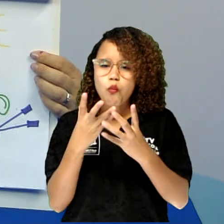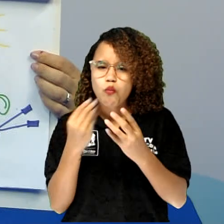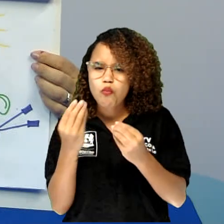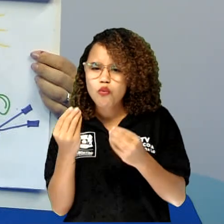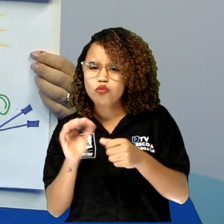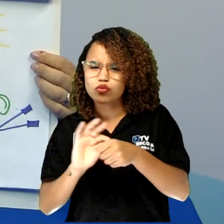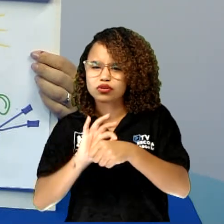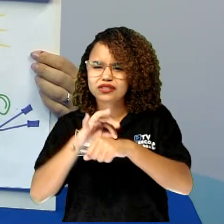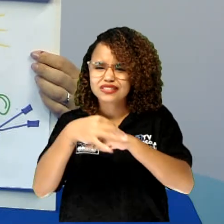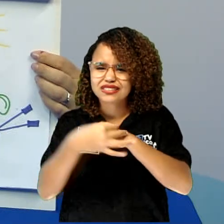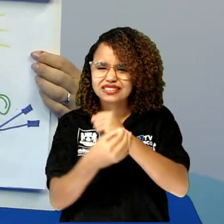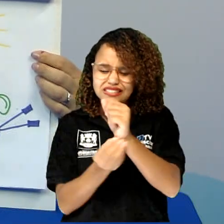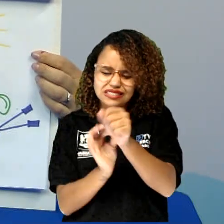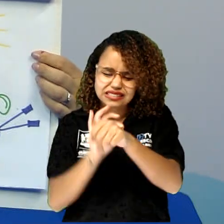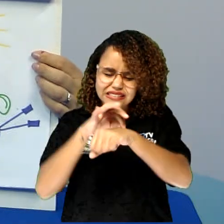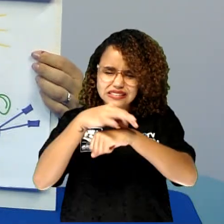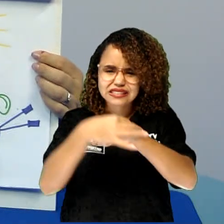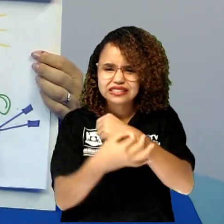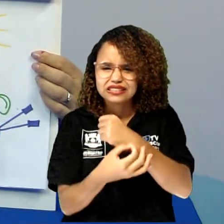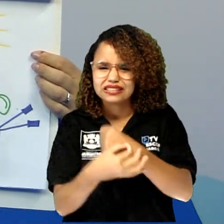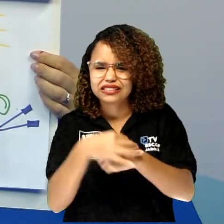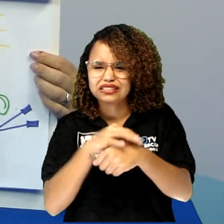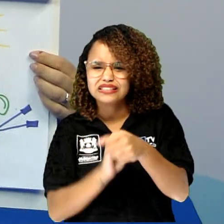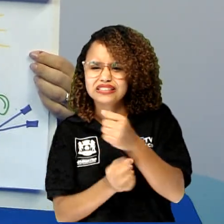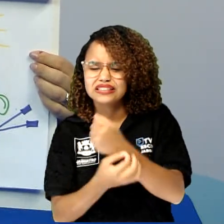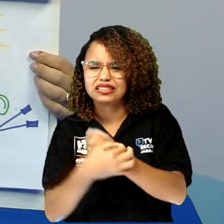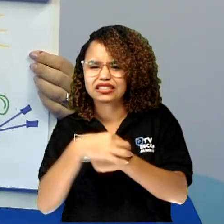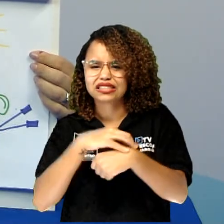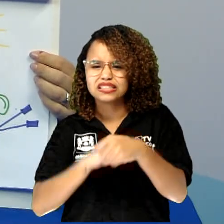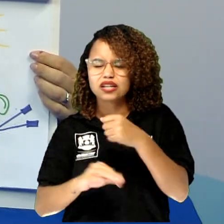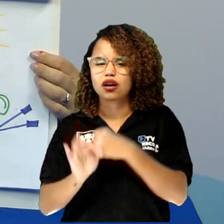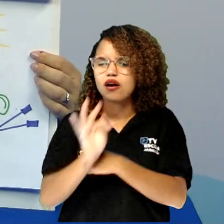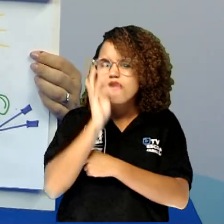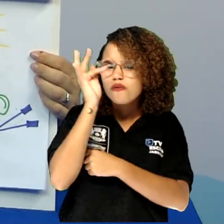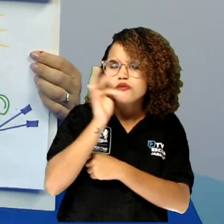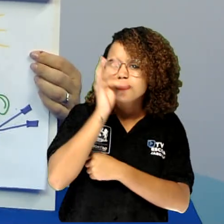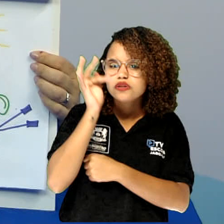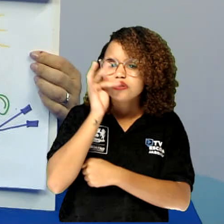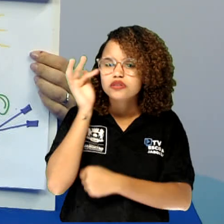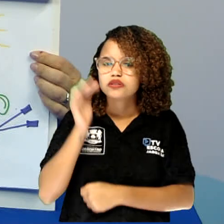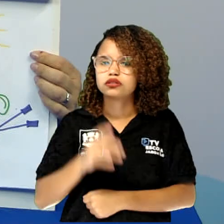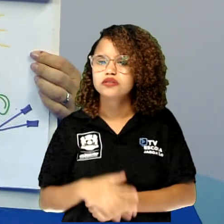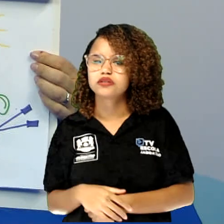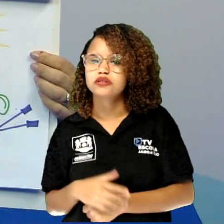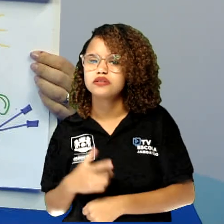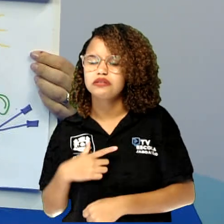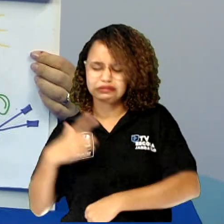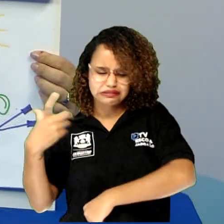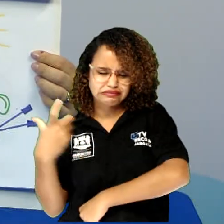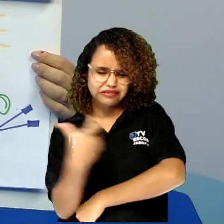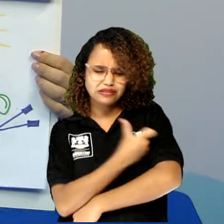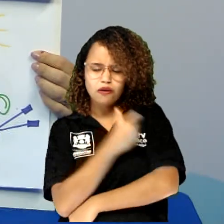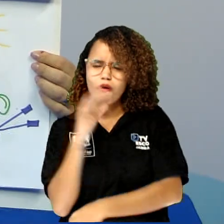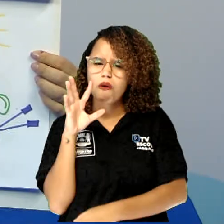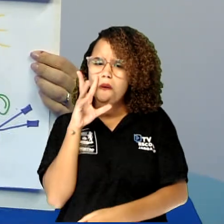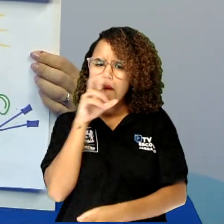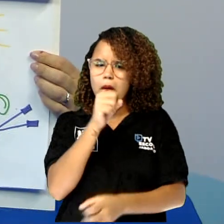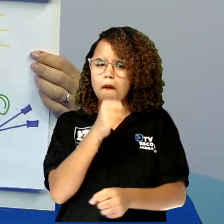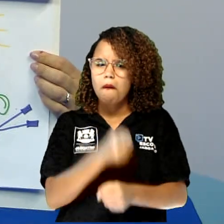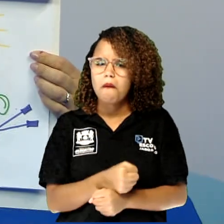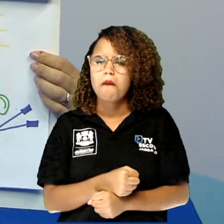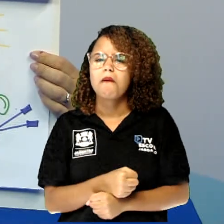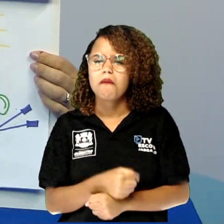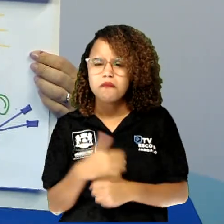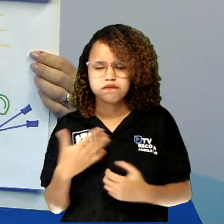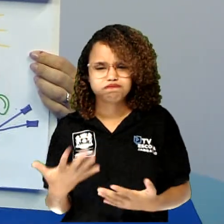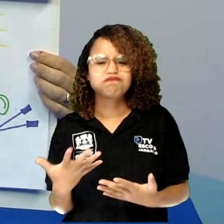formigas infestaram o caule da florzinha e ela tomou um inseticida tão forte que fez isso. Foi